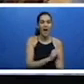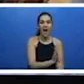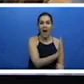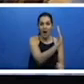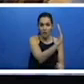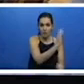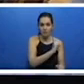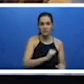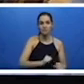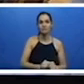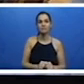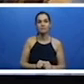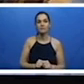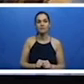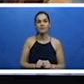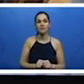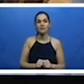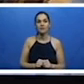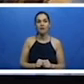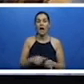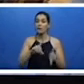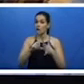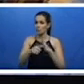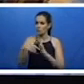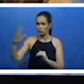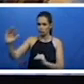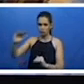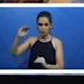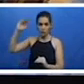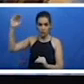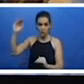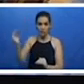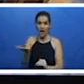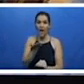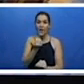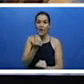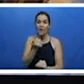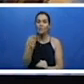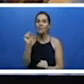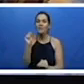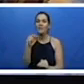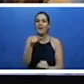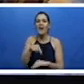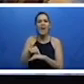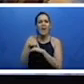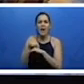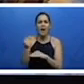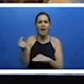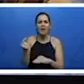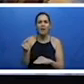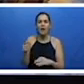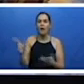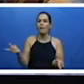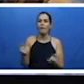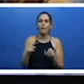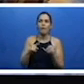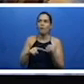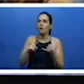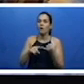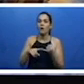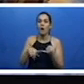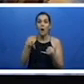Agora a alimentação, nós temos uma perereca tentando se alimentar a partir de uma mosca e um